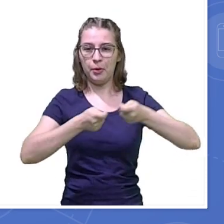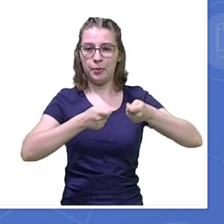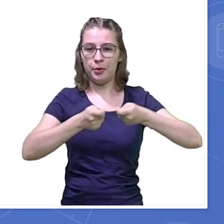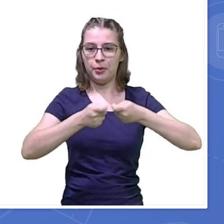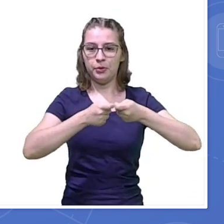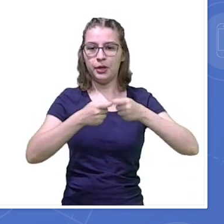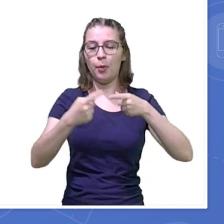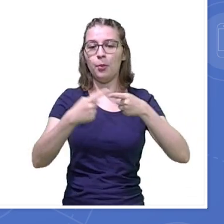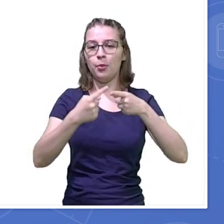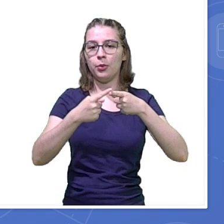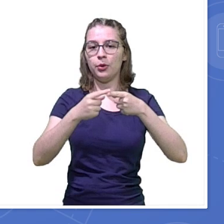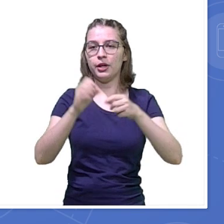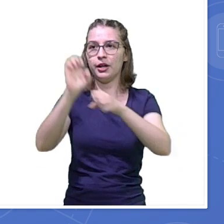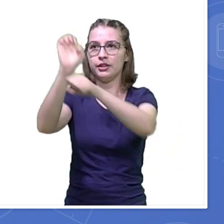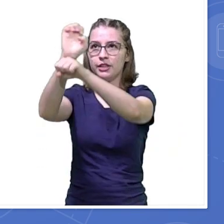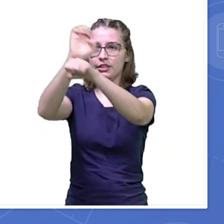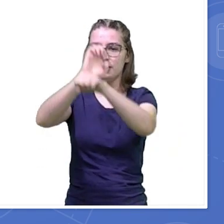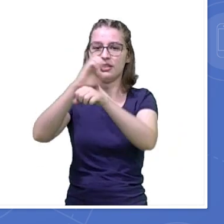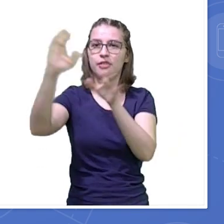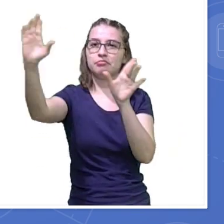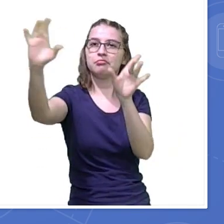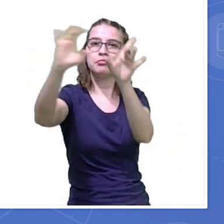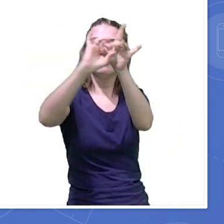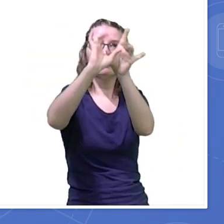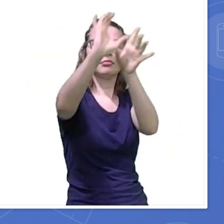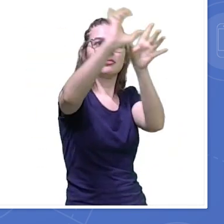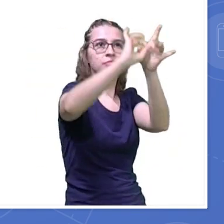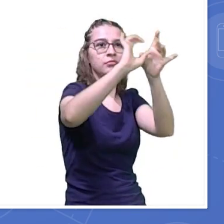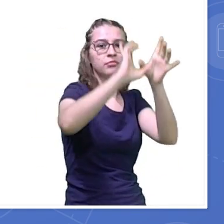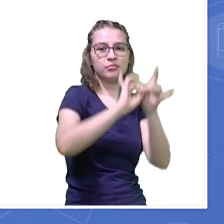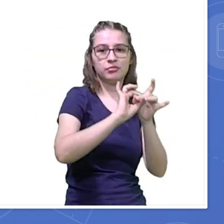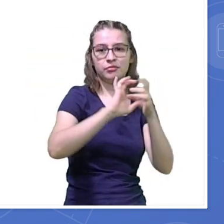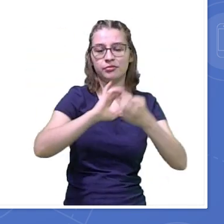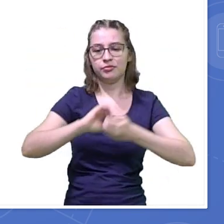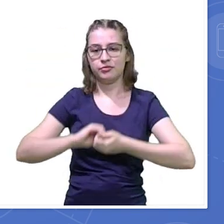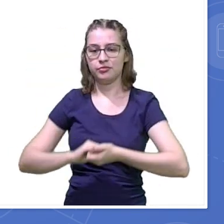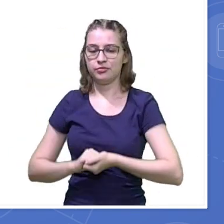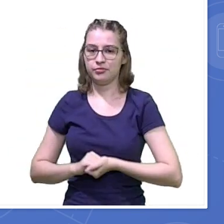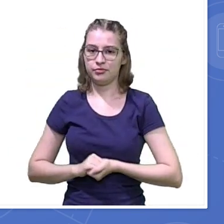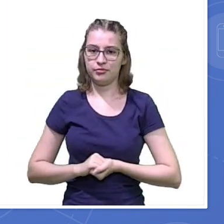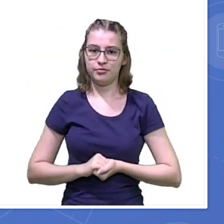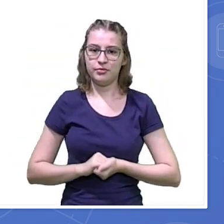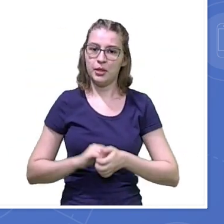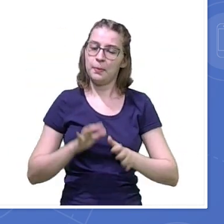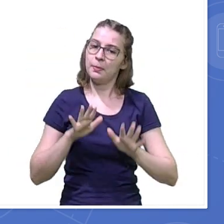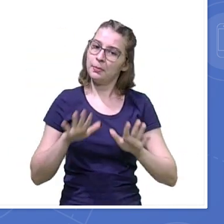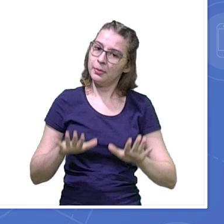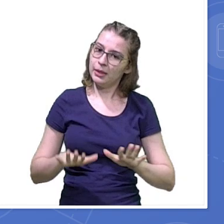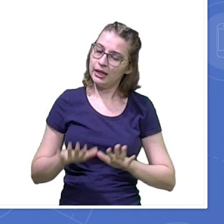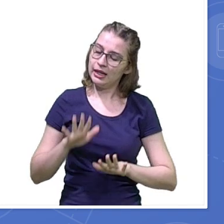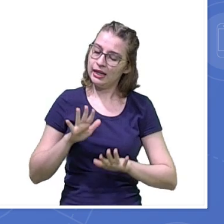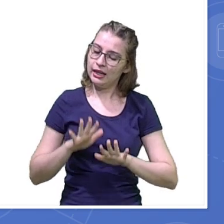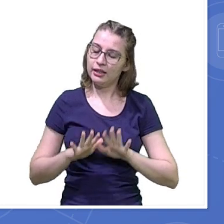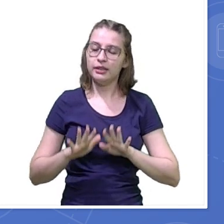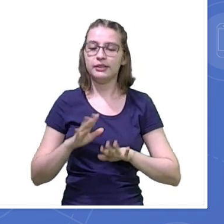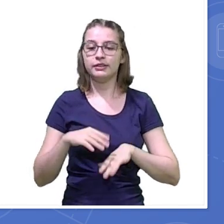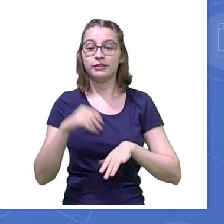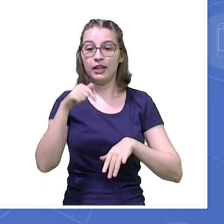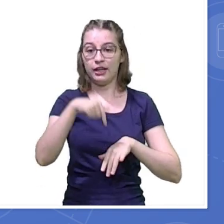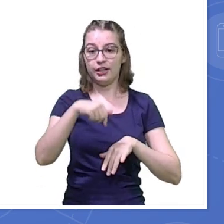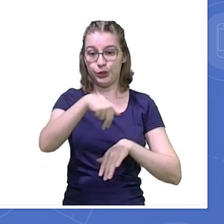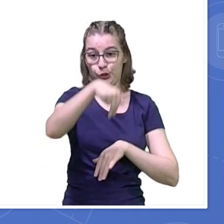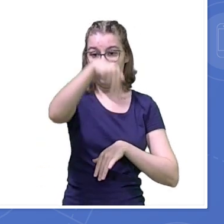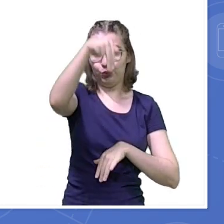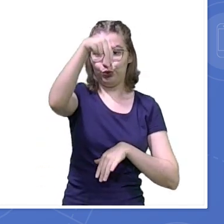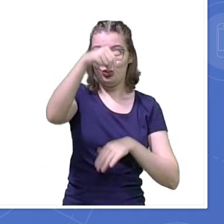área mais central, para poder ter conexões em todas as regiões. Ainda que, até hoje, a região norte ainda seja